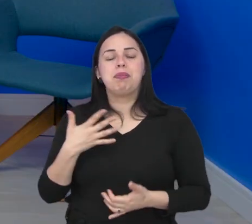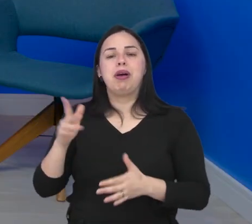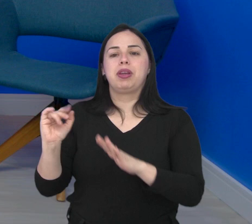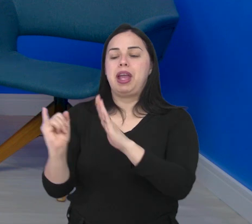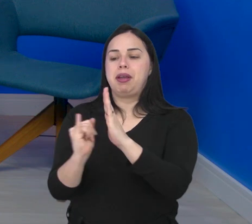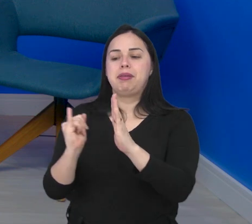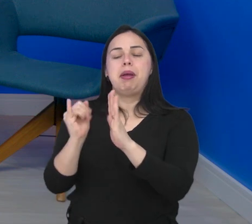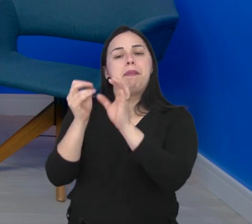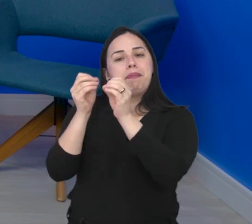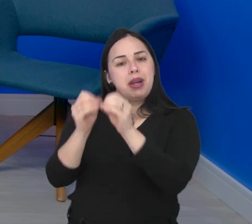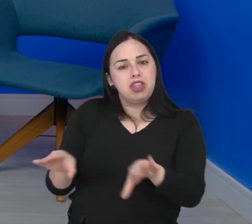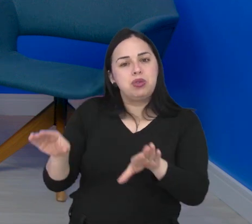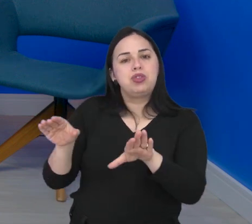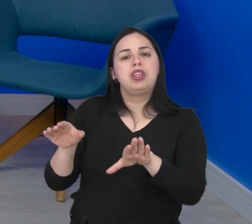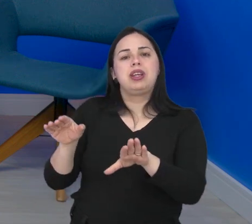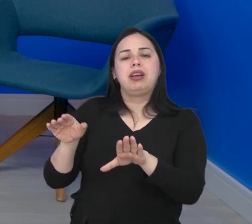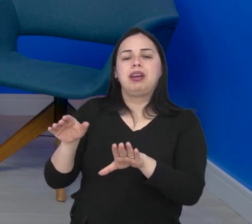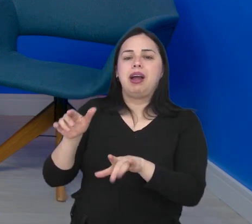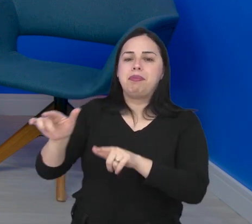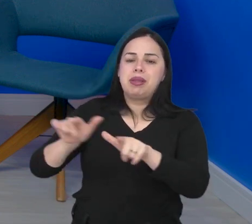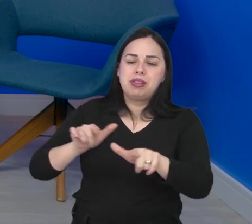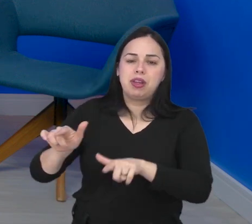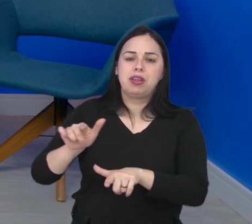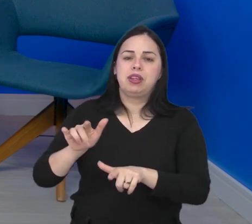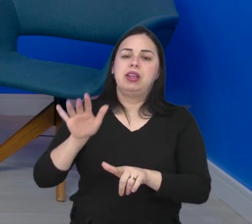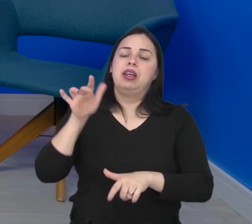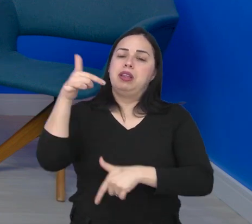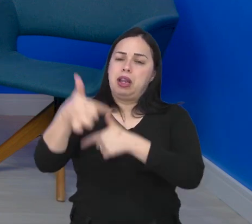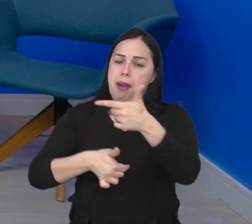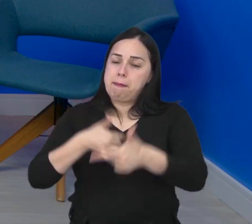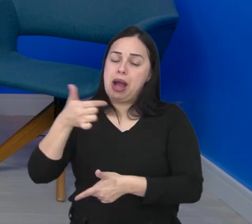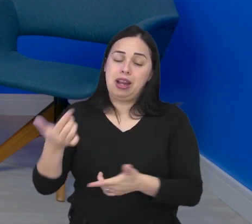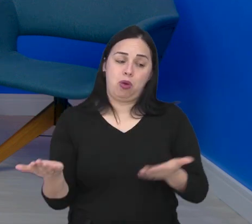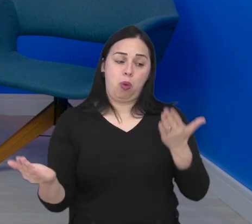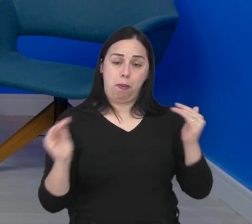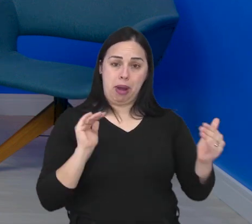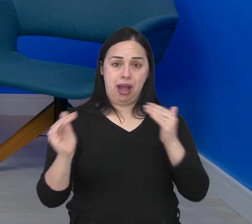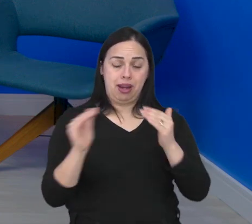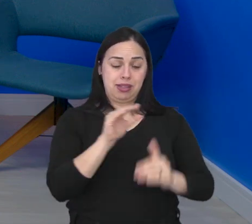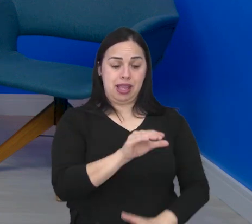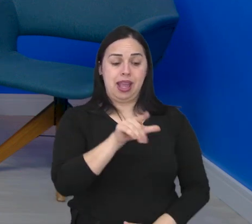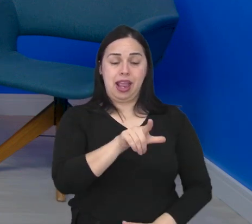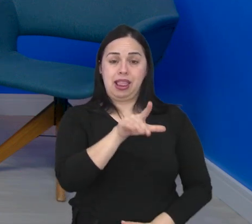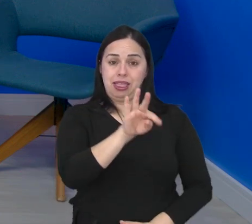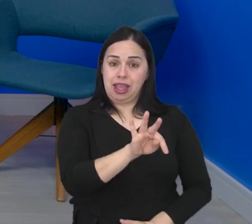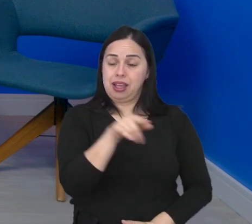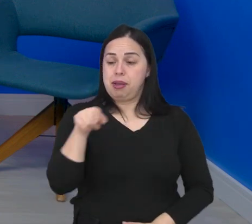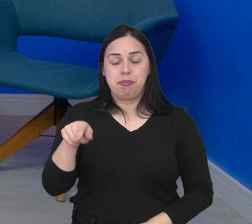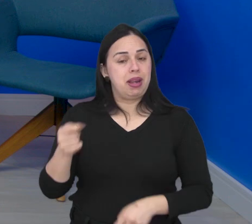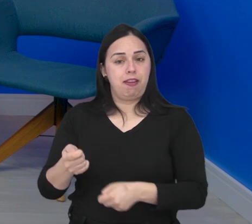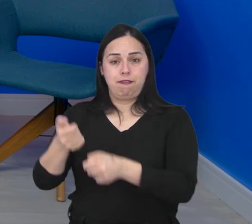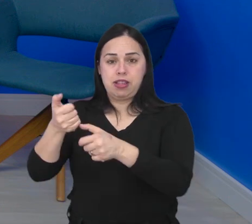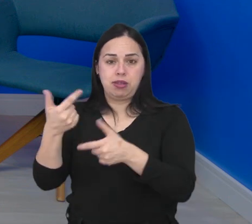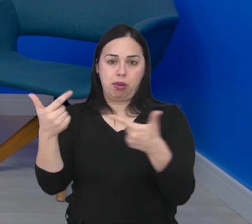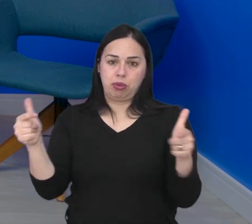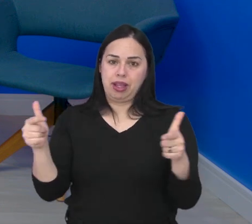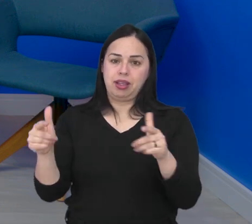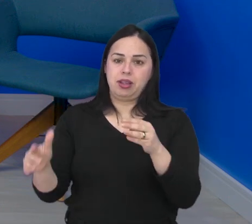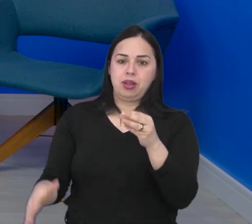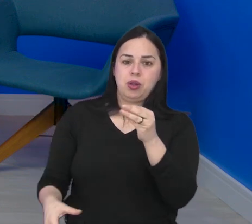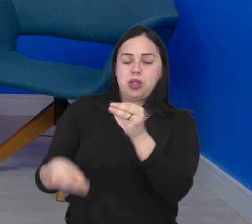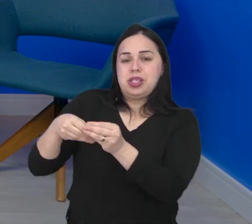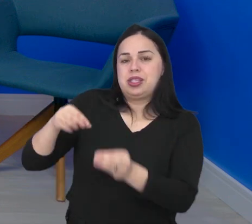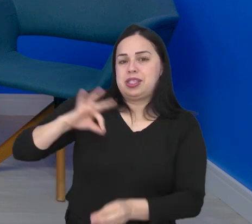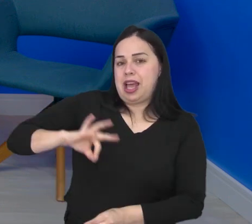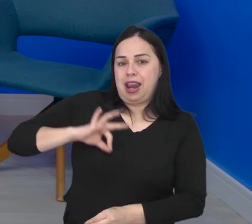a informalidade prejudica o trabalhador, né? Ele tem às vezes uma jornada muito maior do que alguém que é CLT, não tem nenhum benefício por isso,